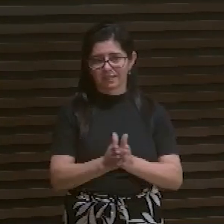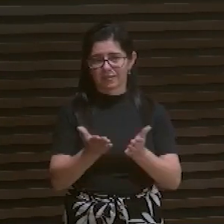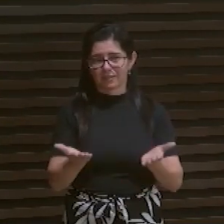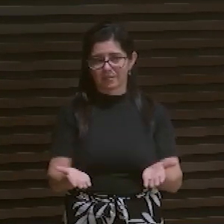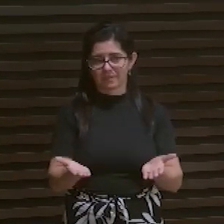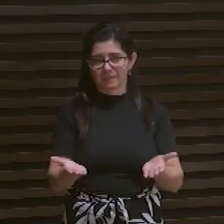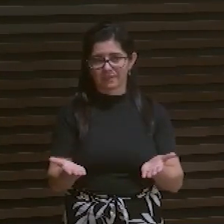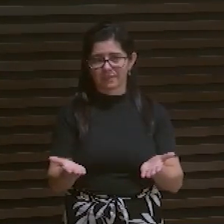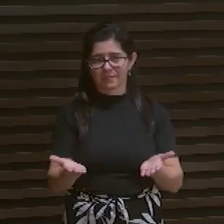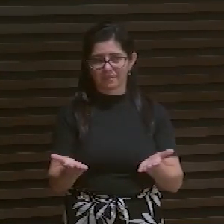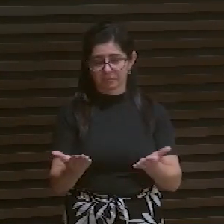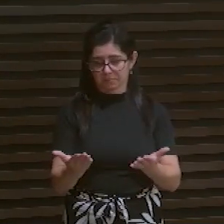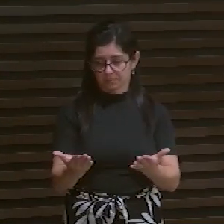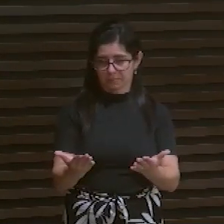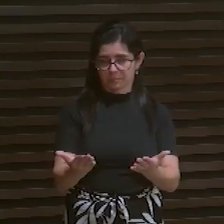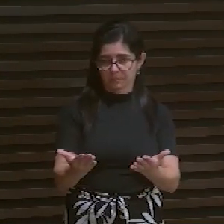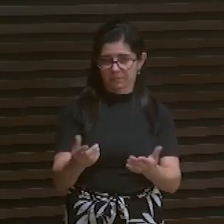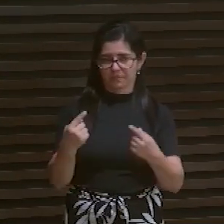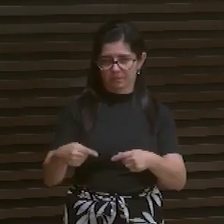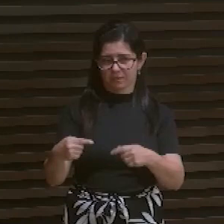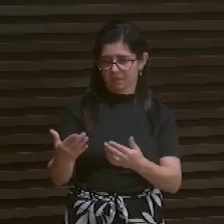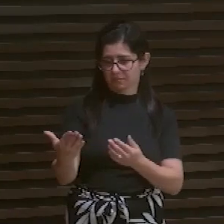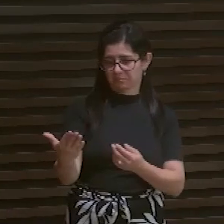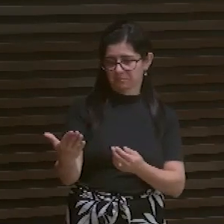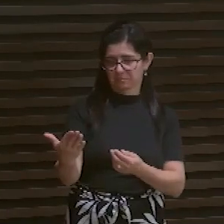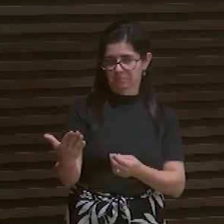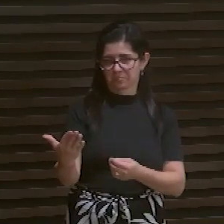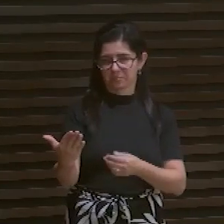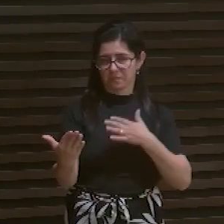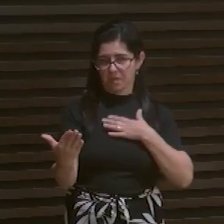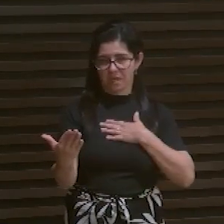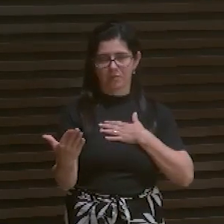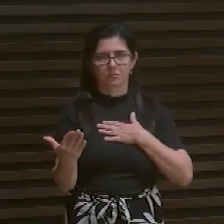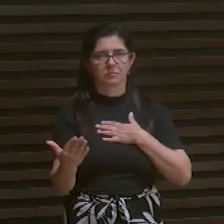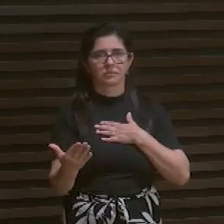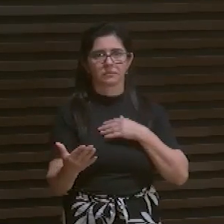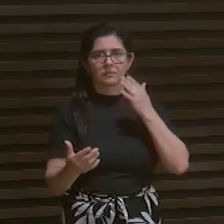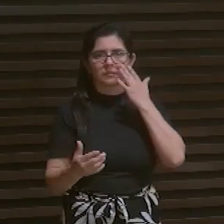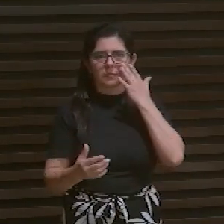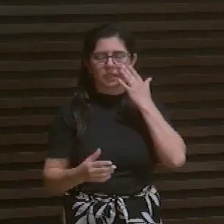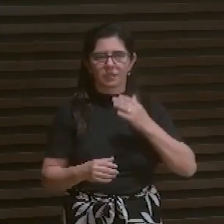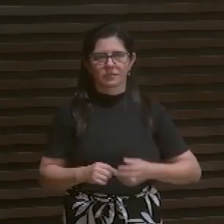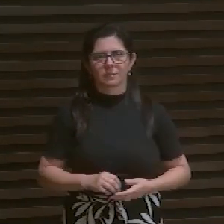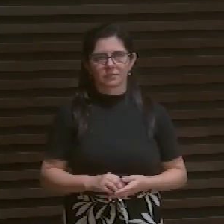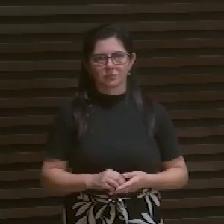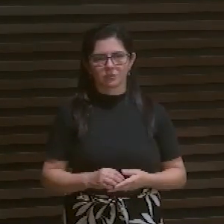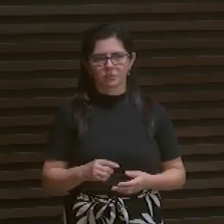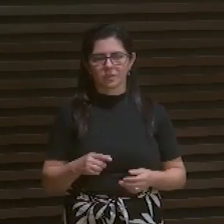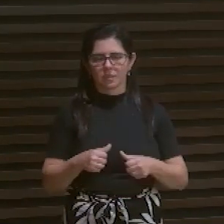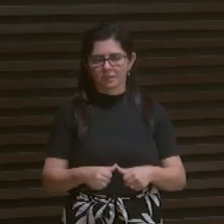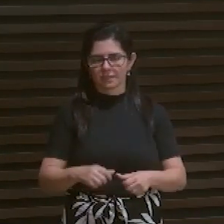E aí eu não quero saber disso. Né? Então, isso acontece quando a gente abandona o poder de Deus, que é o Evangelho.